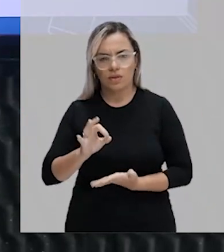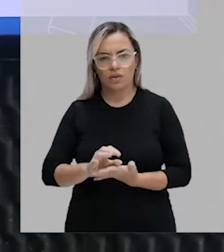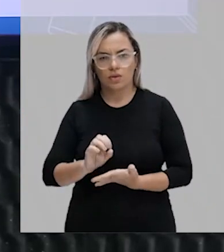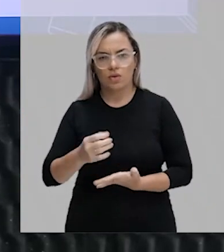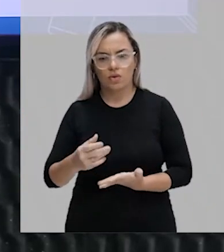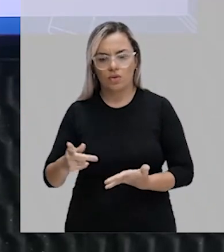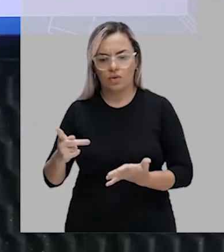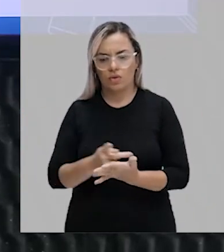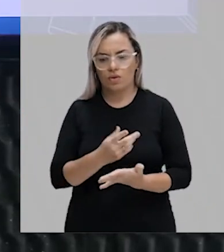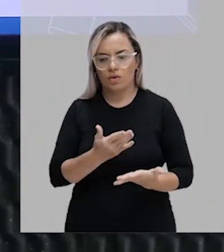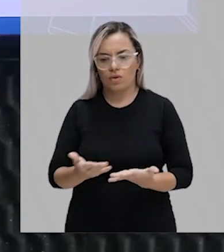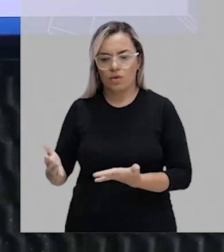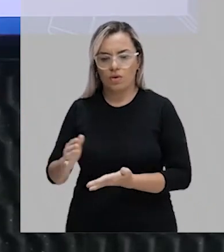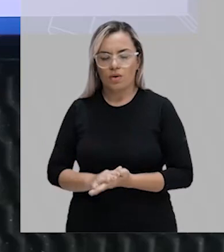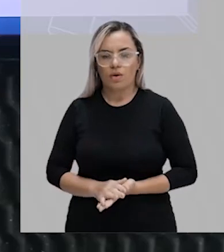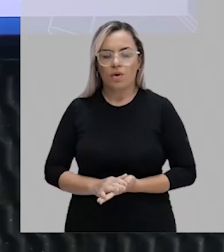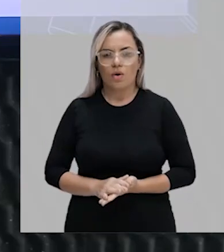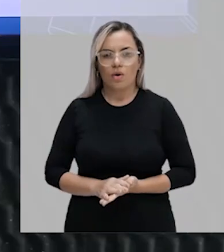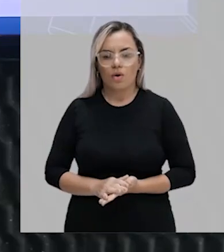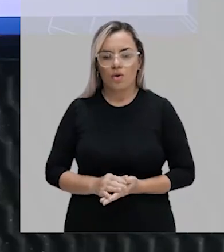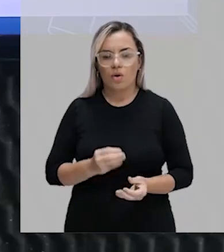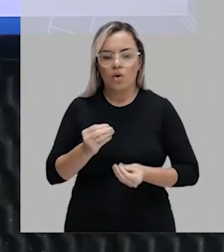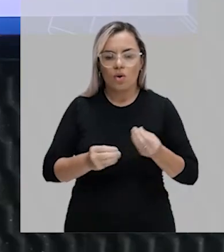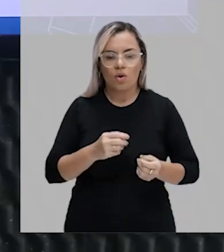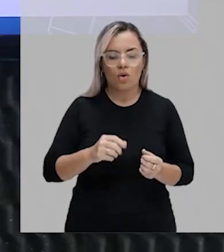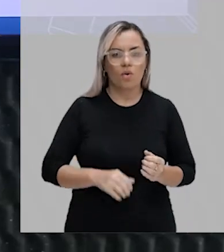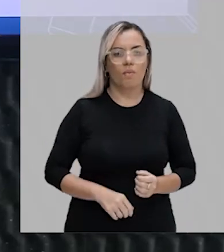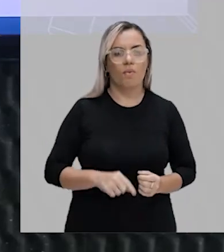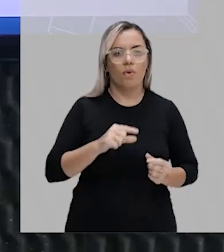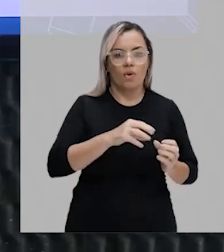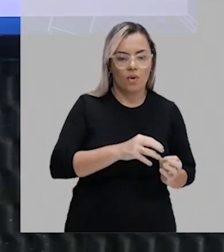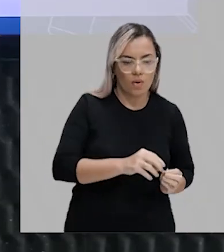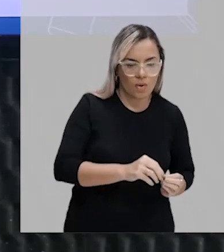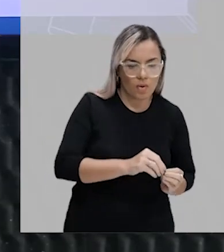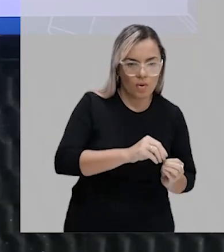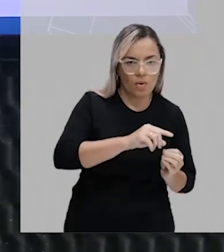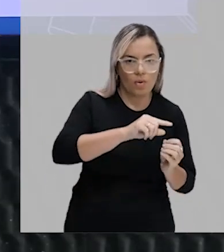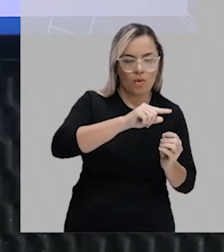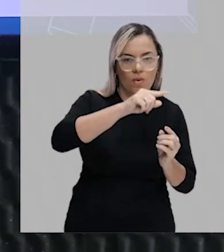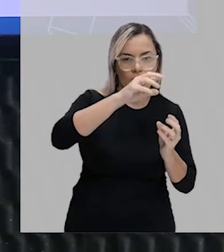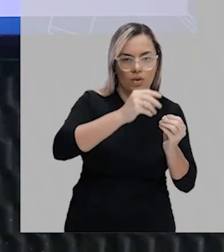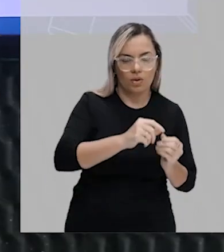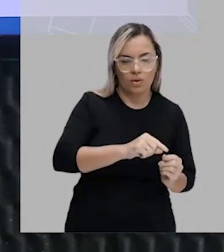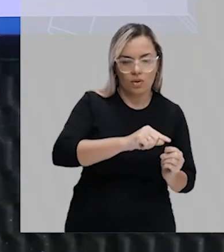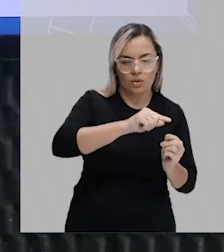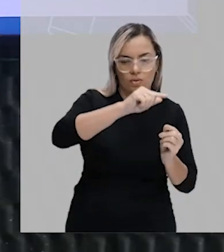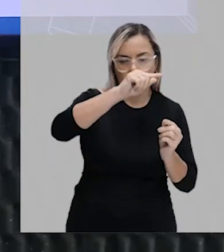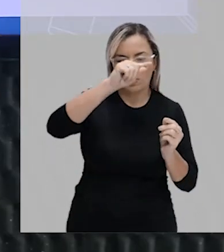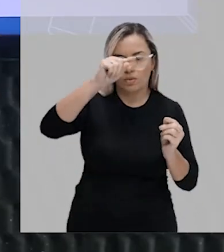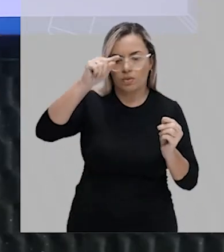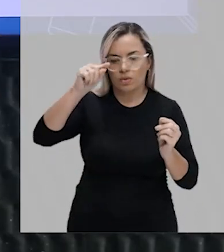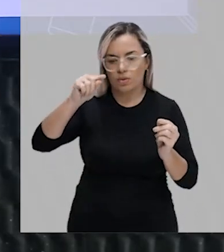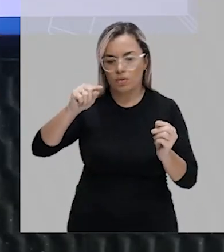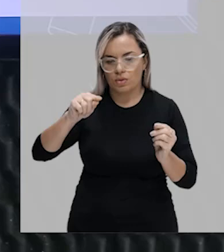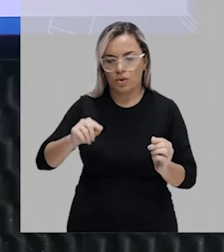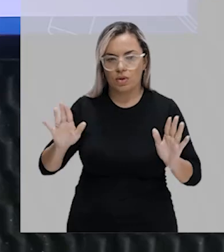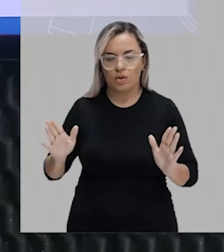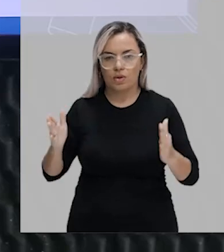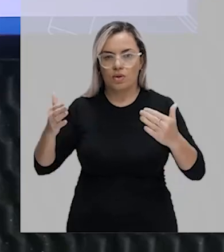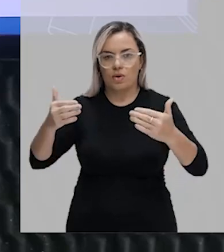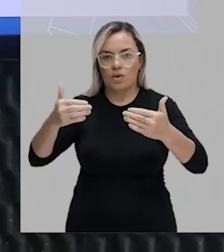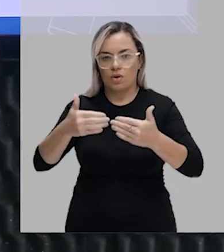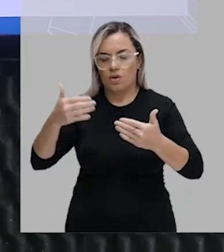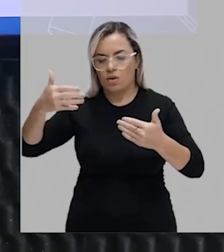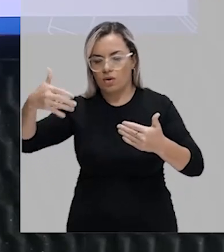a circulação do material por dentro do aparelho está completamente isolada do meio externo,